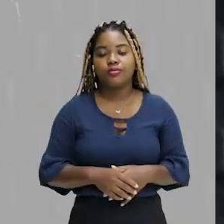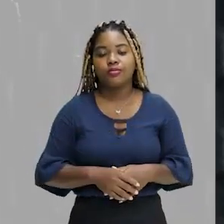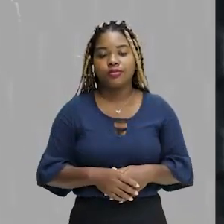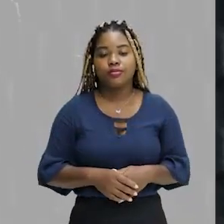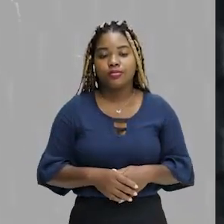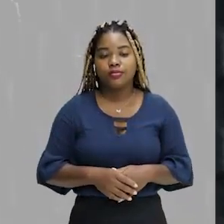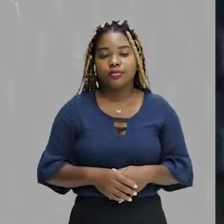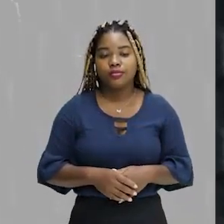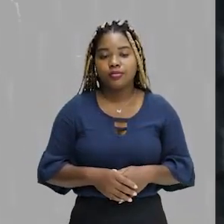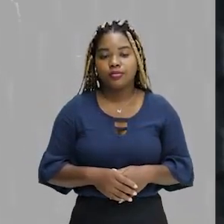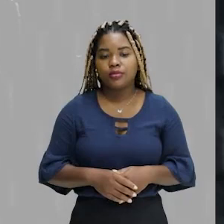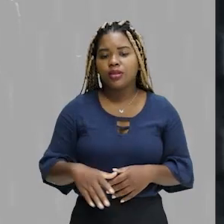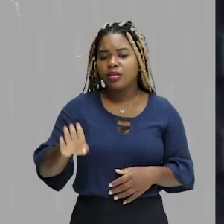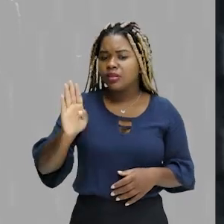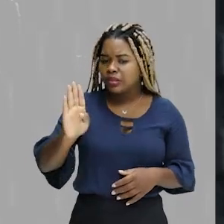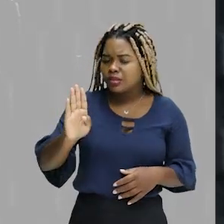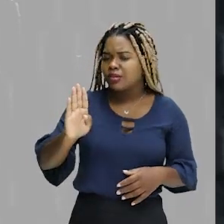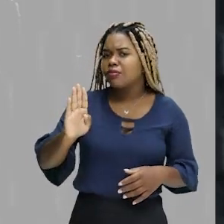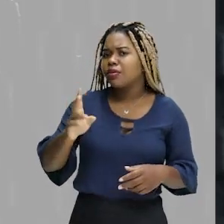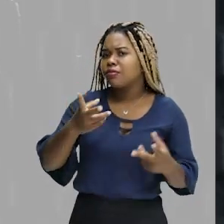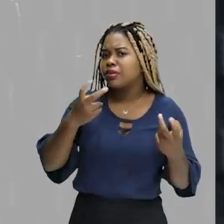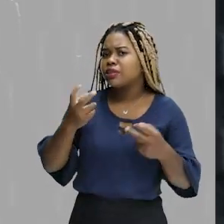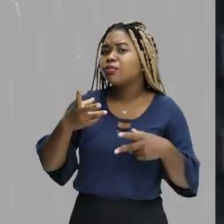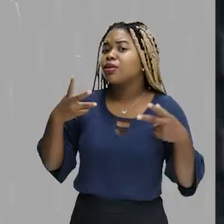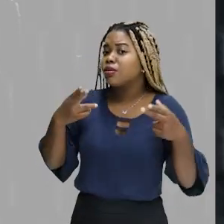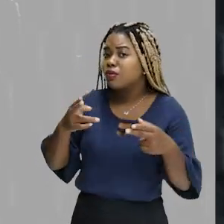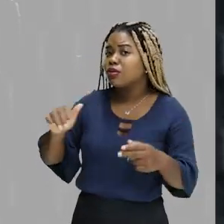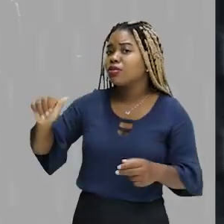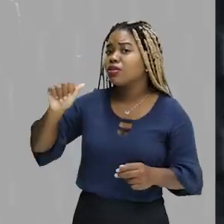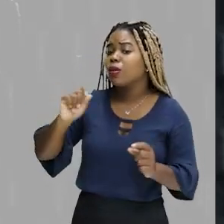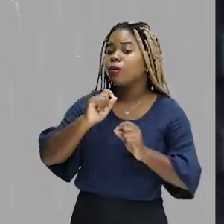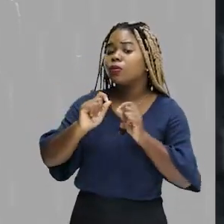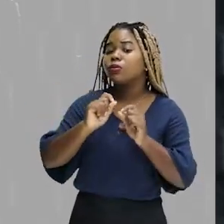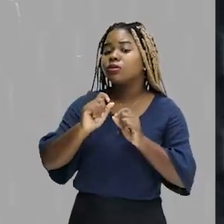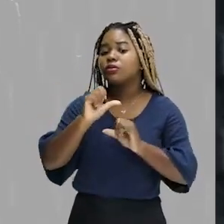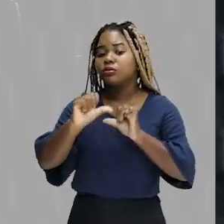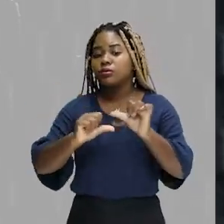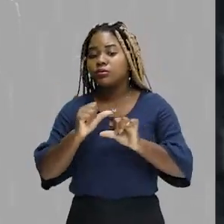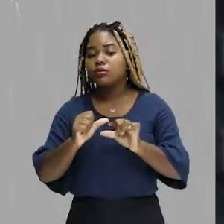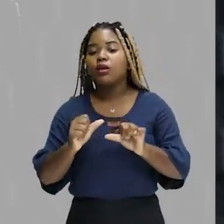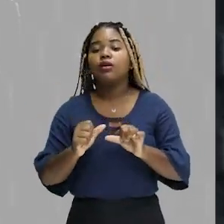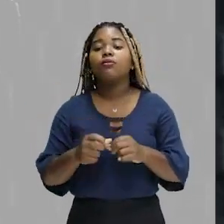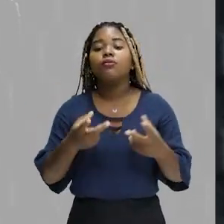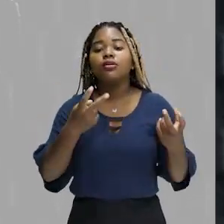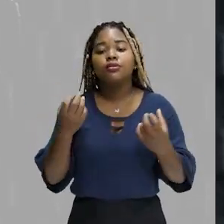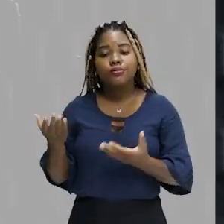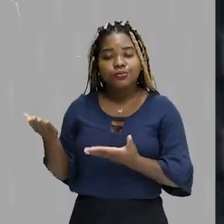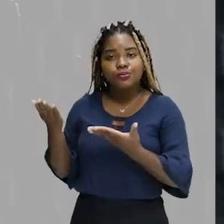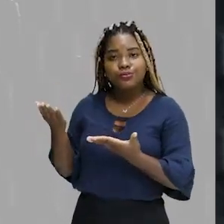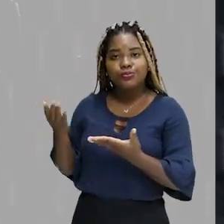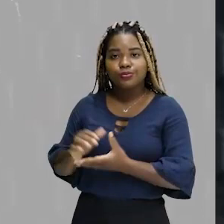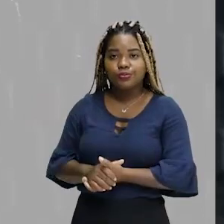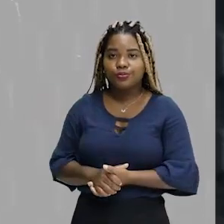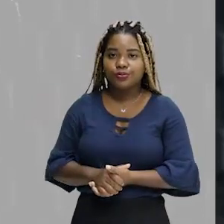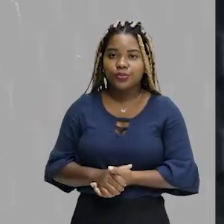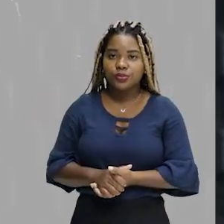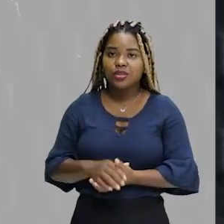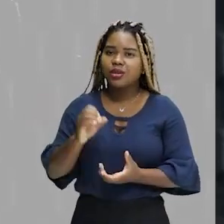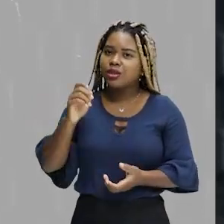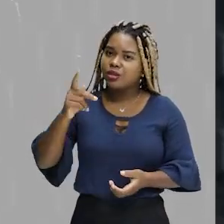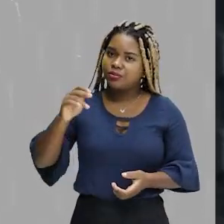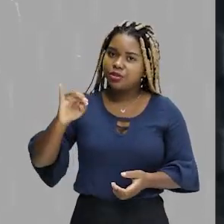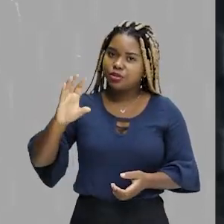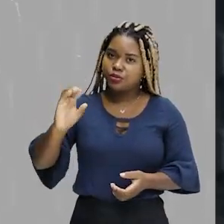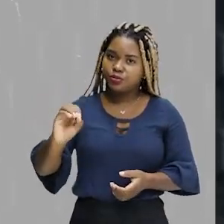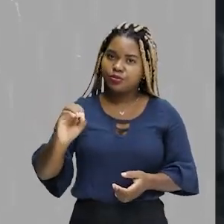a letra B ela é bem similar à letra A. O que vai mudar? Ó? Vai mudar só o final, sendo ambos isômeros